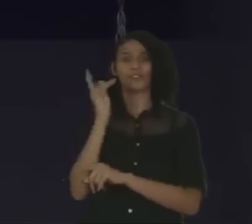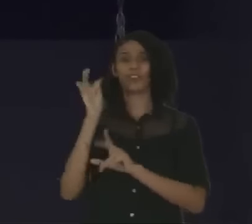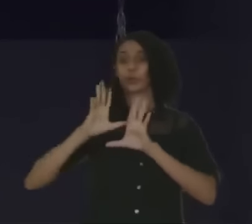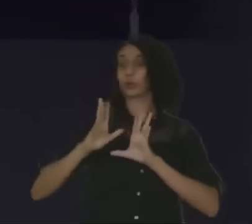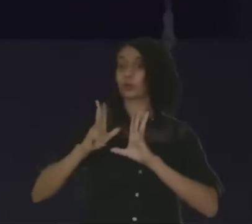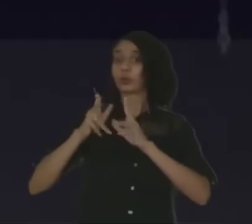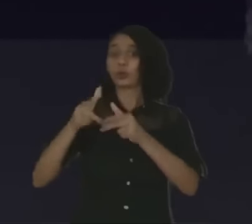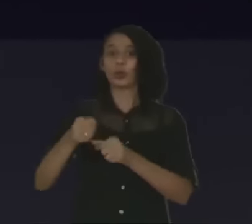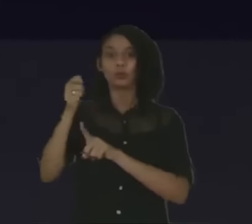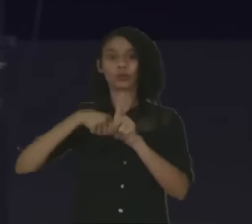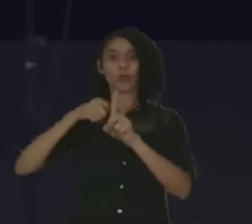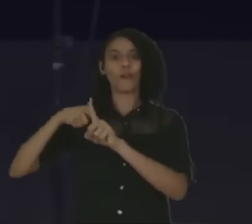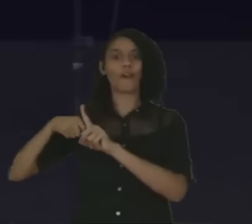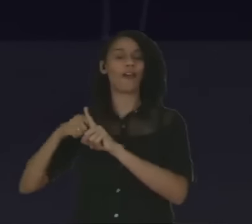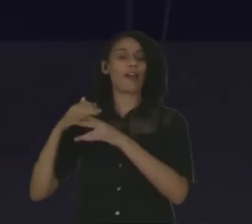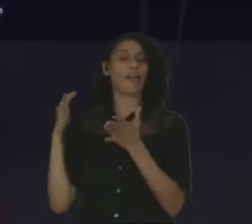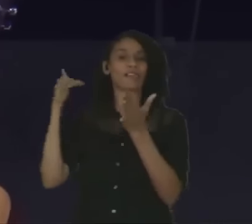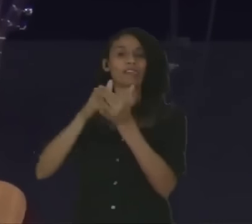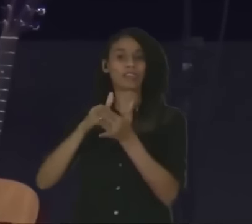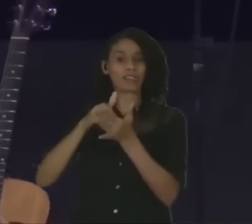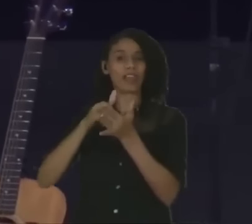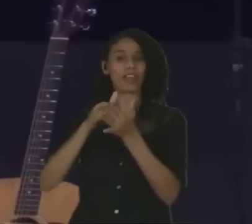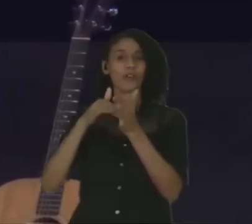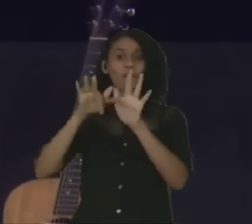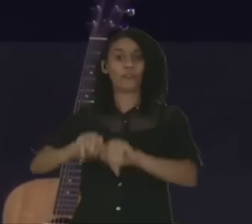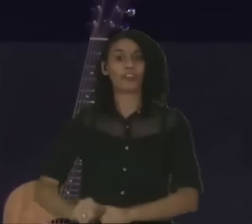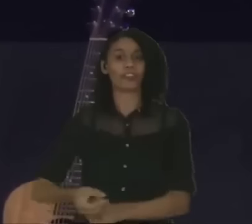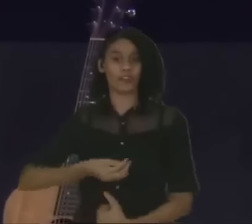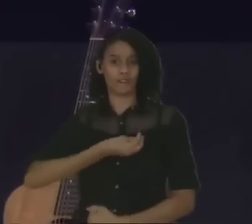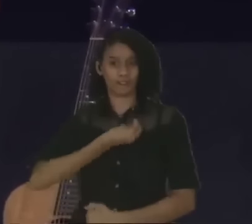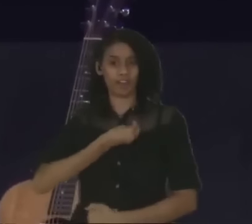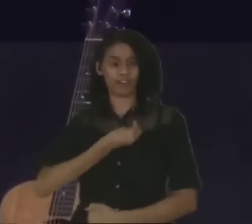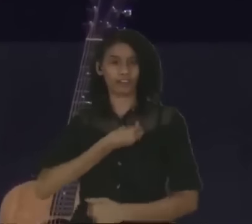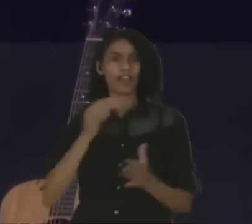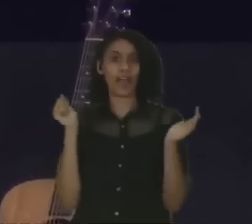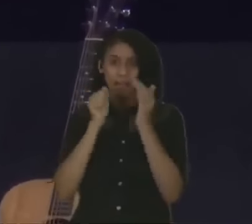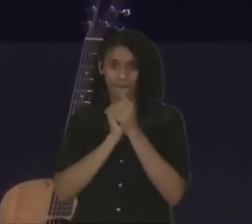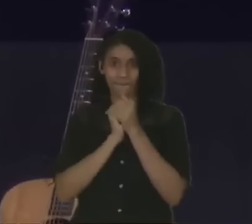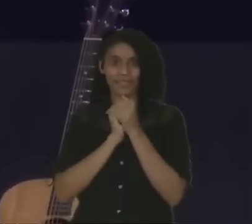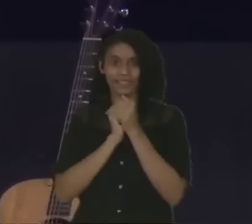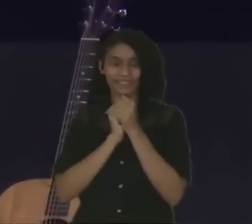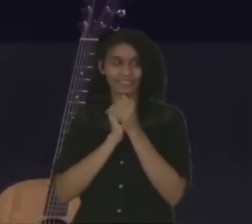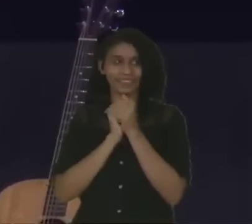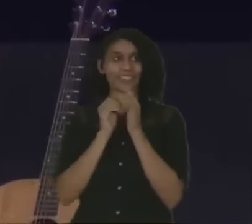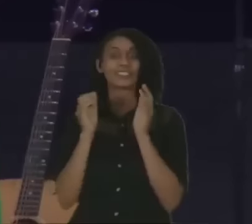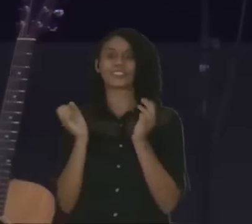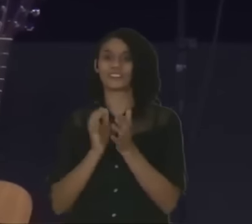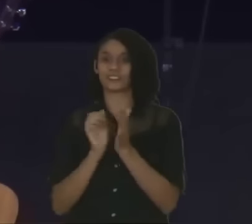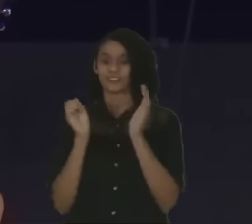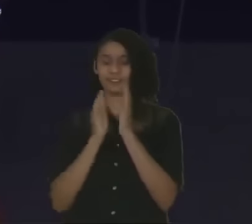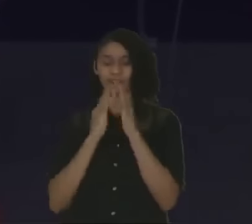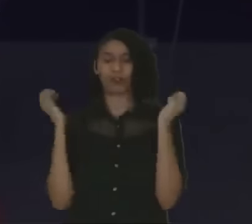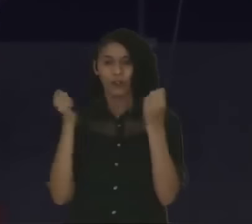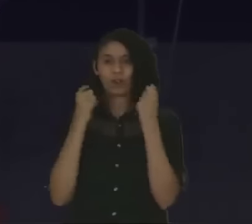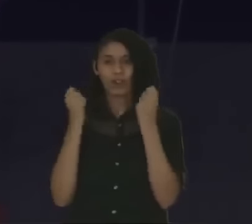abril até o fim do ano e até o fim da vida amém gente quem tá comigo nessa aqui dá um glória a Deus